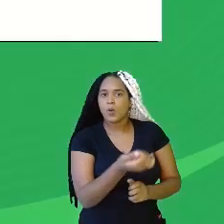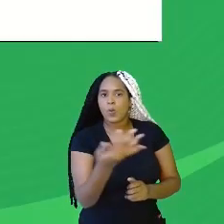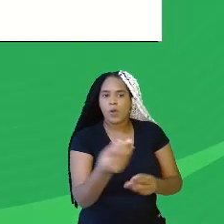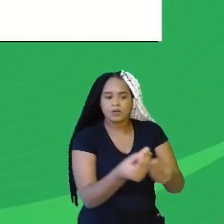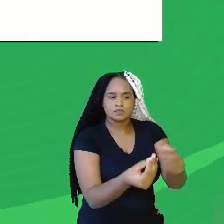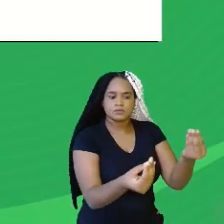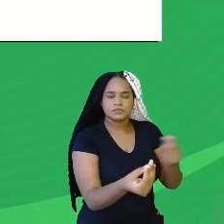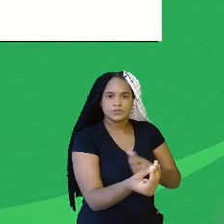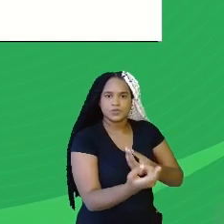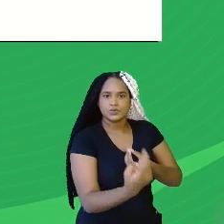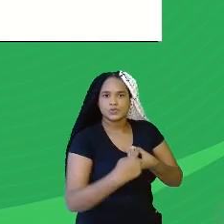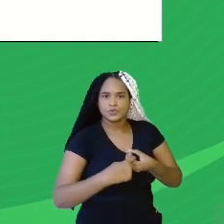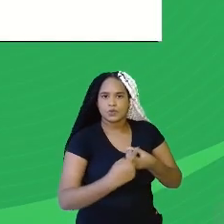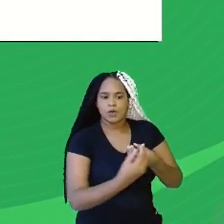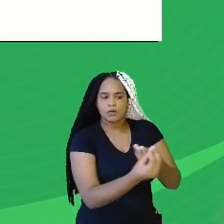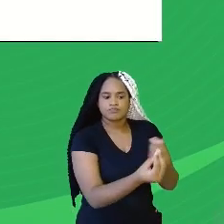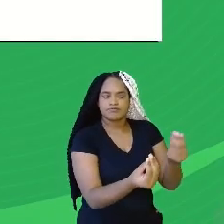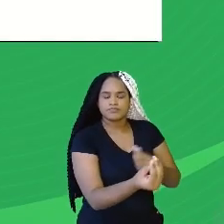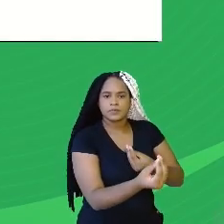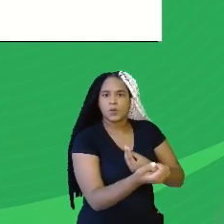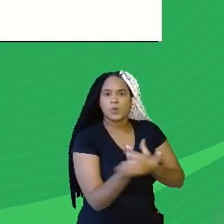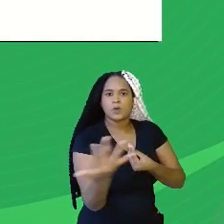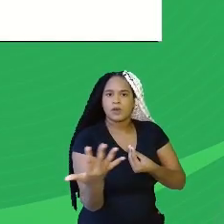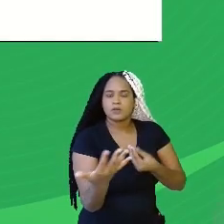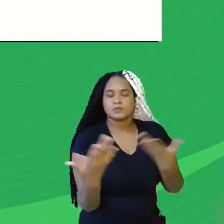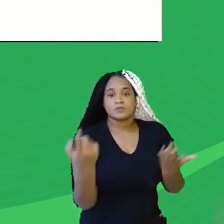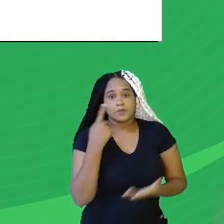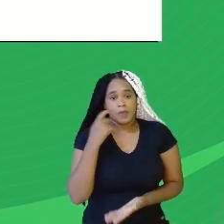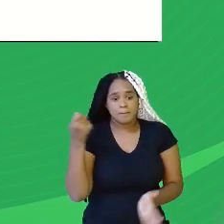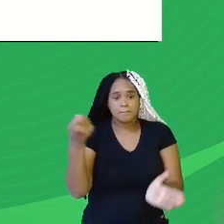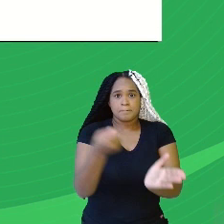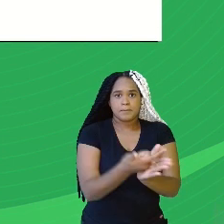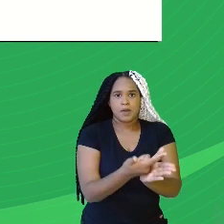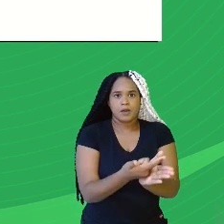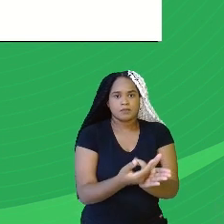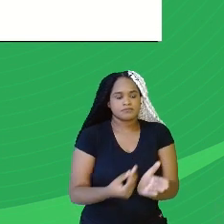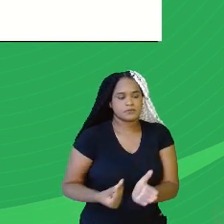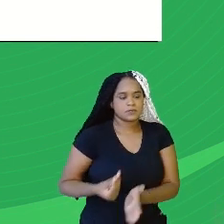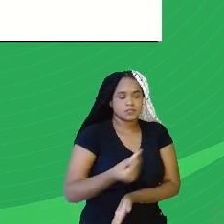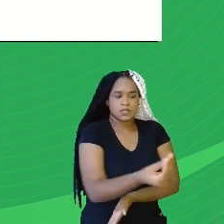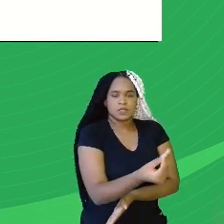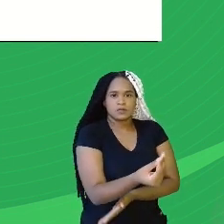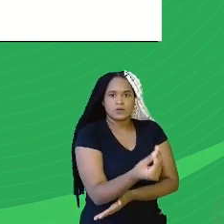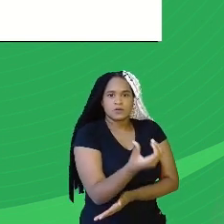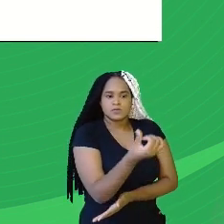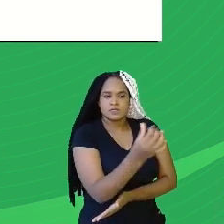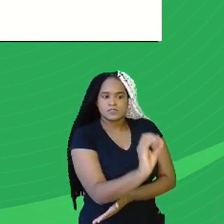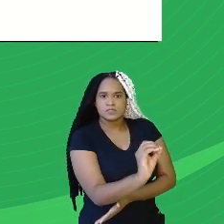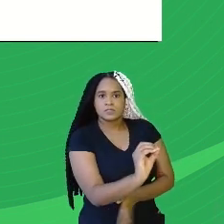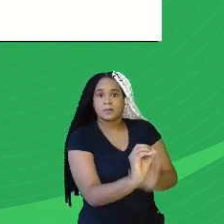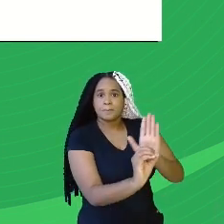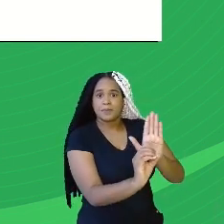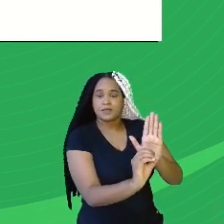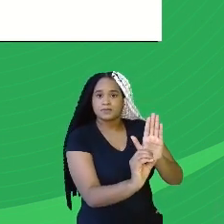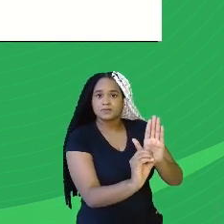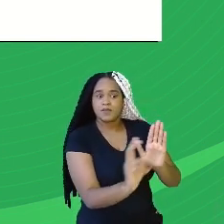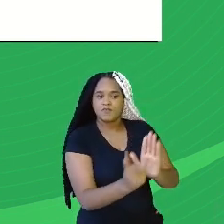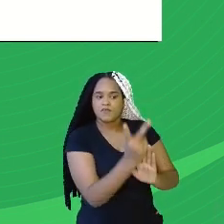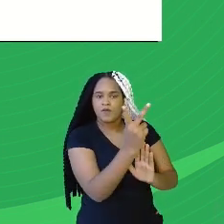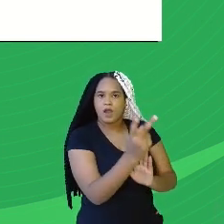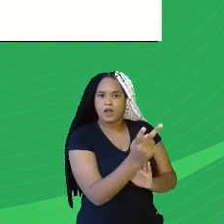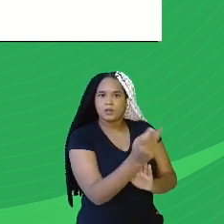precisa receber. Se ela pagou 60, mas o valor deu 58,40, ela